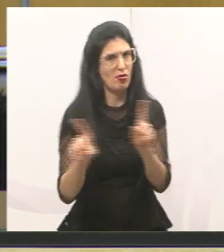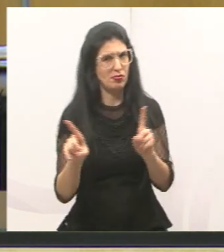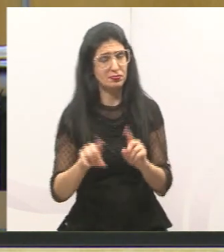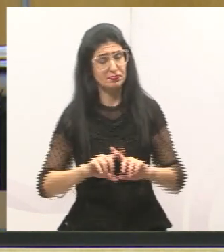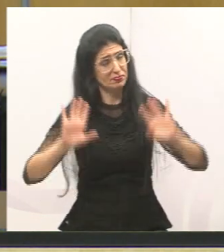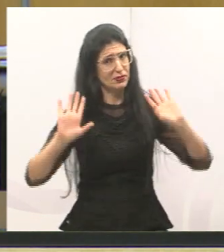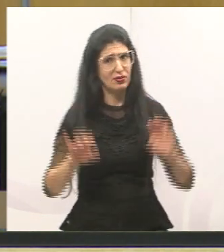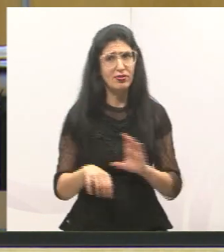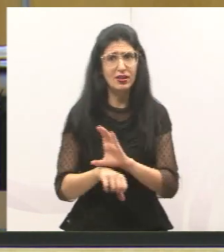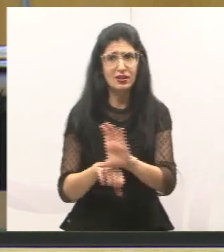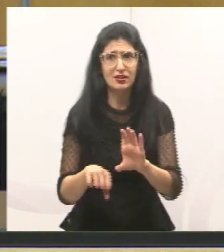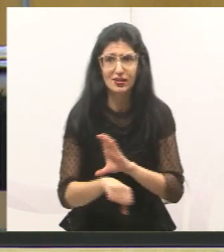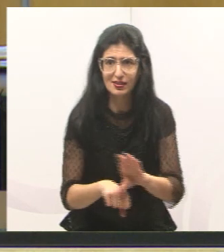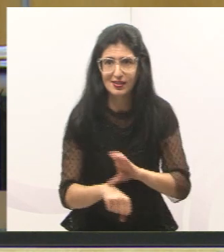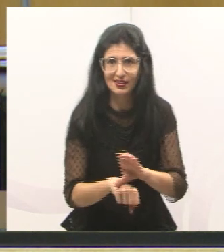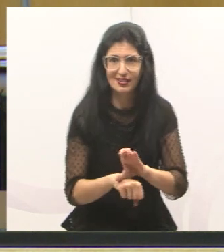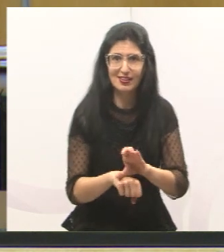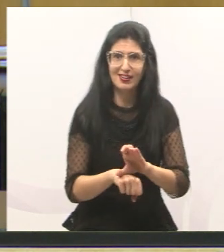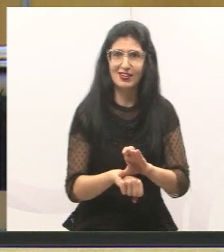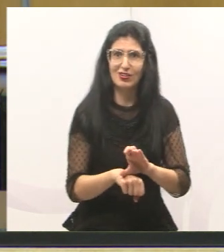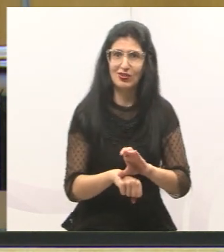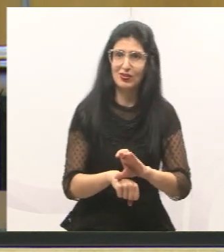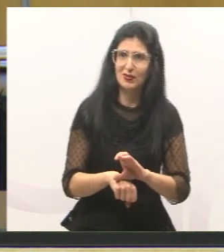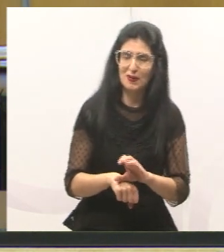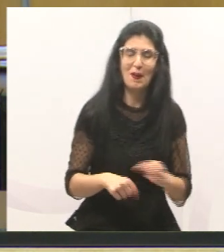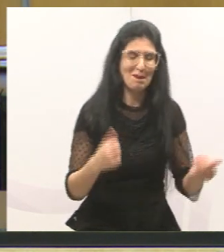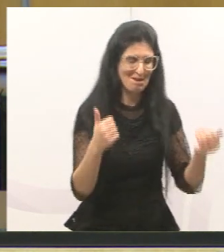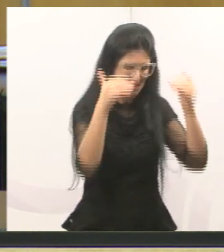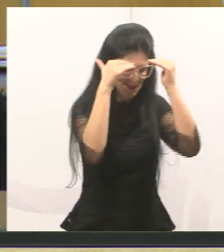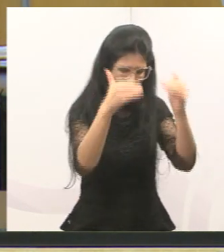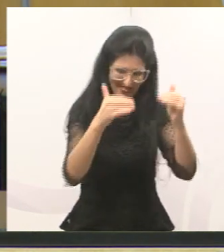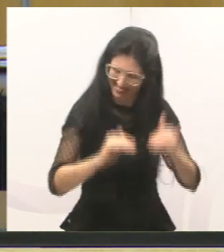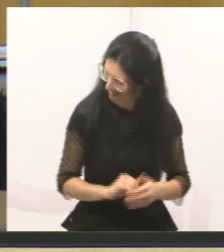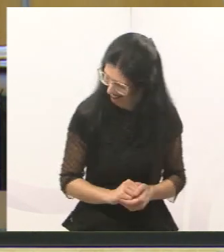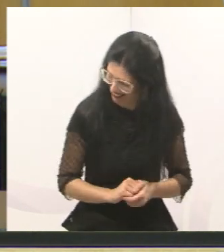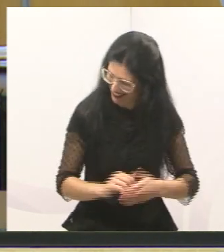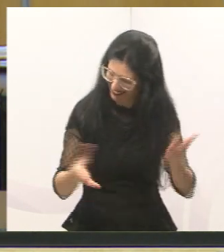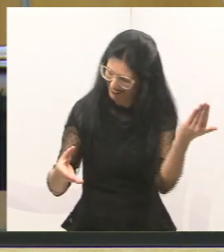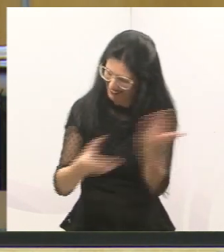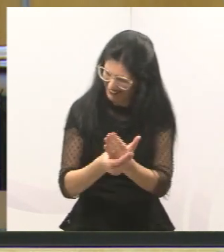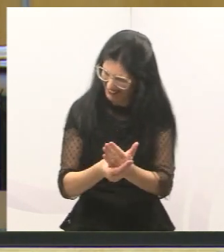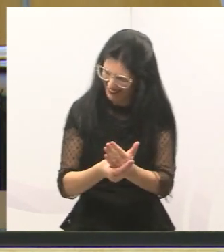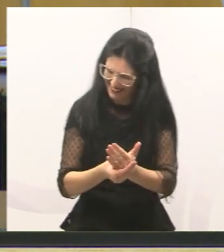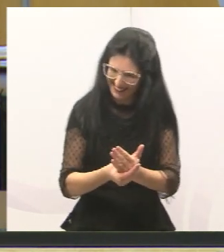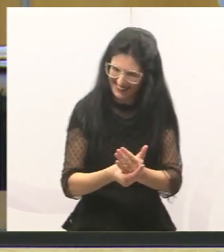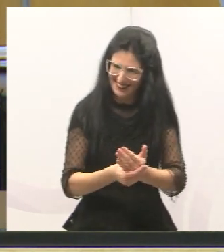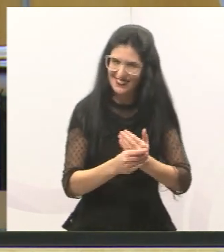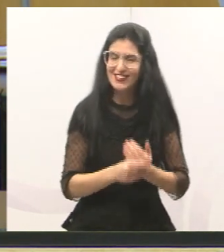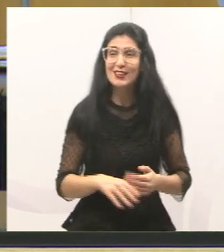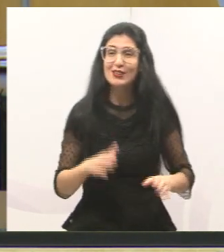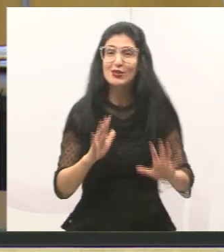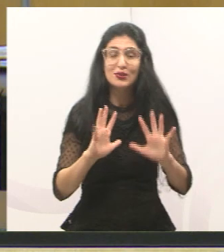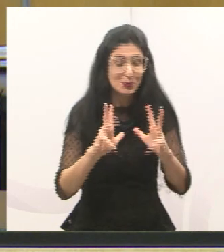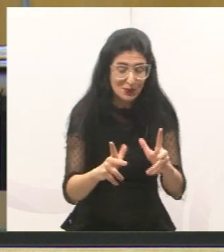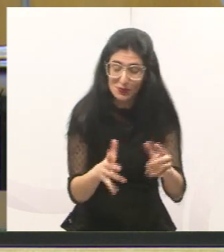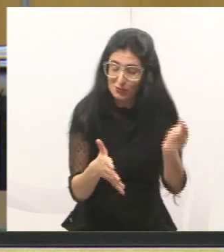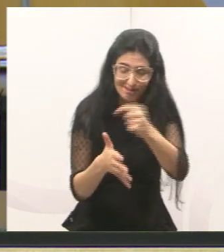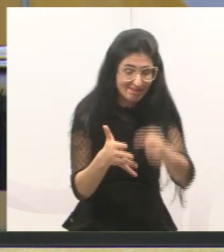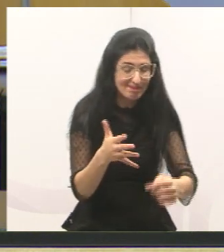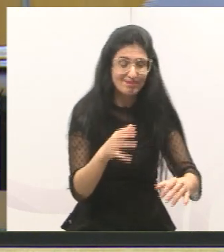imperativo constitucional de observância e preservação do devido processo legal, com todos os meios a ele